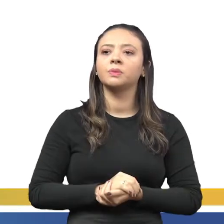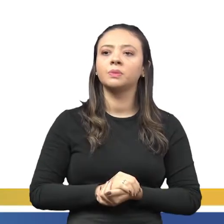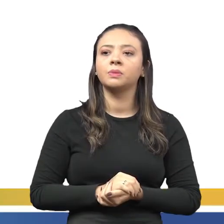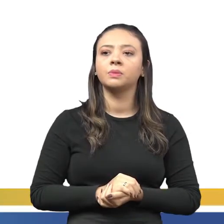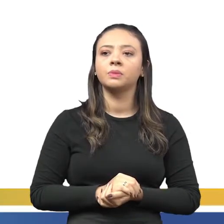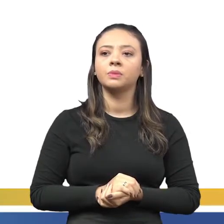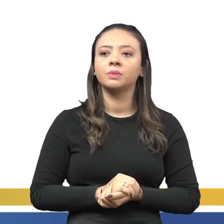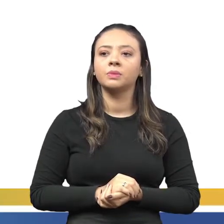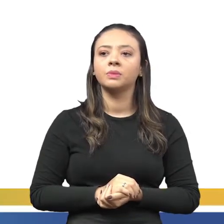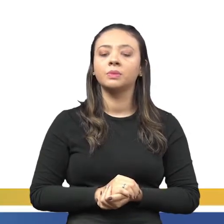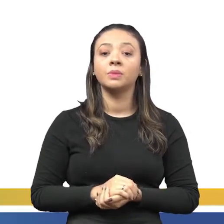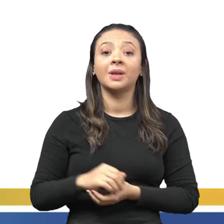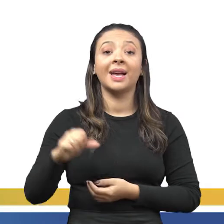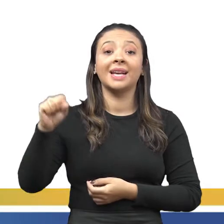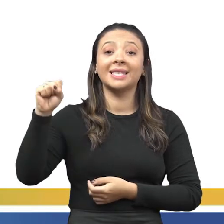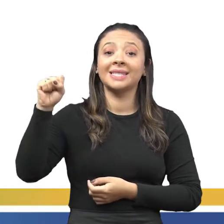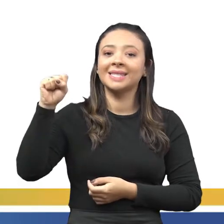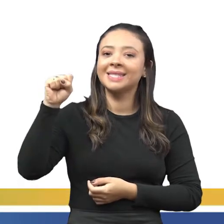Carrot,